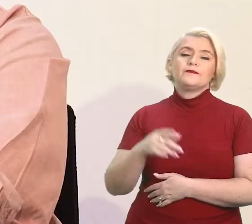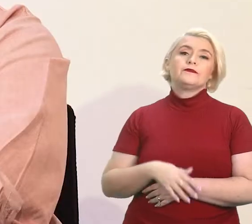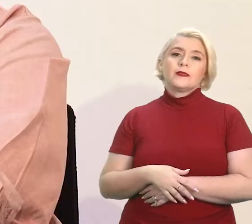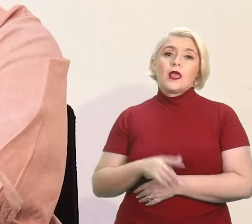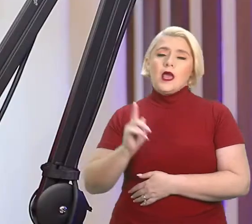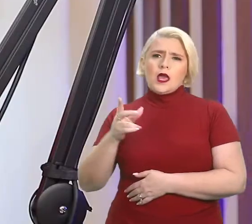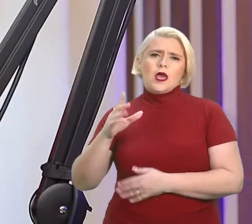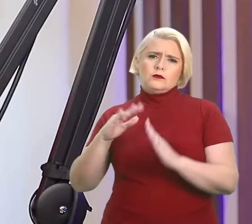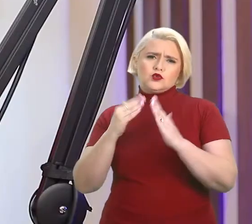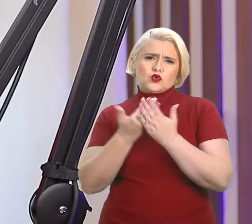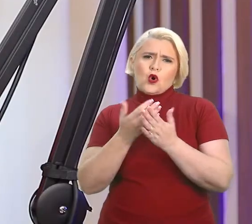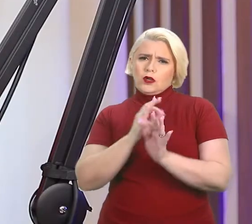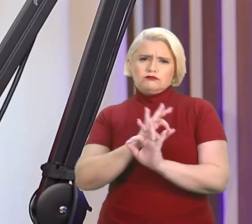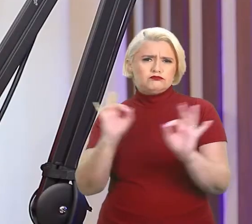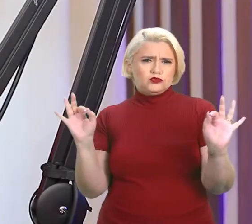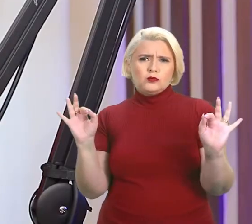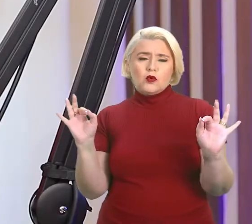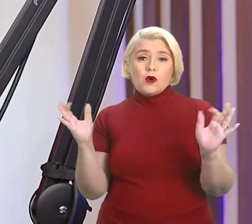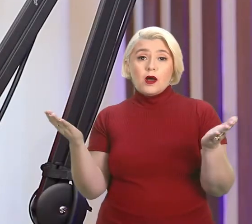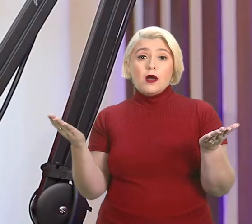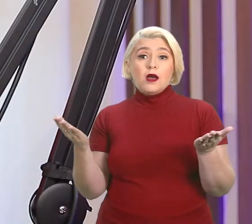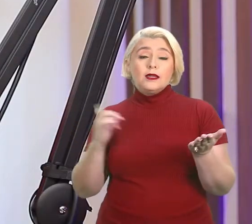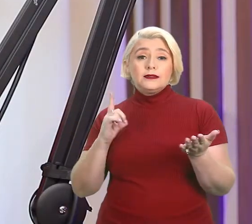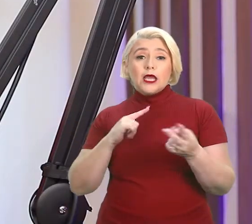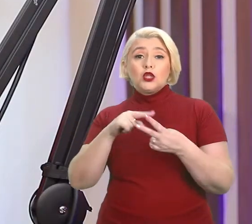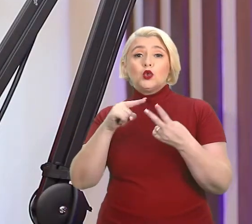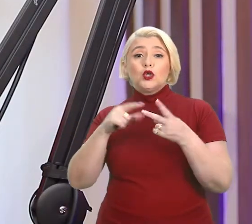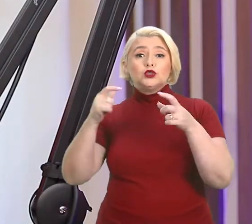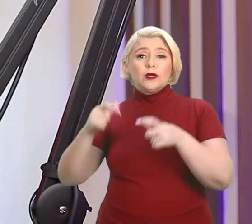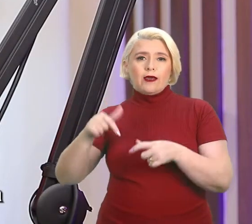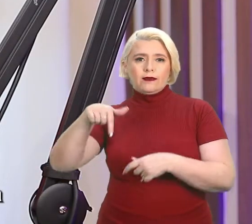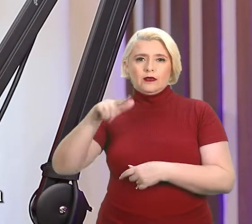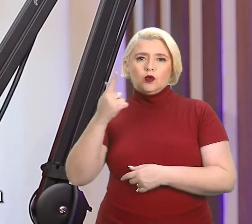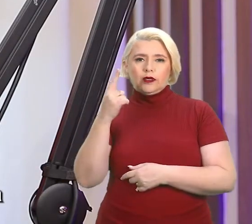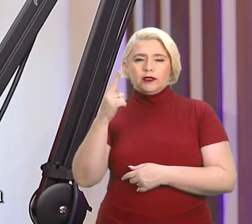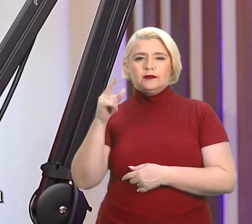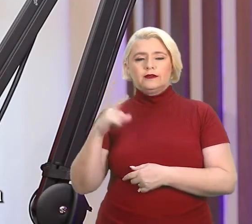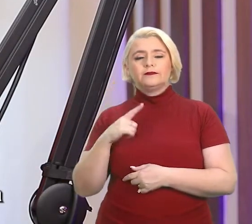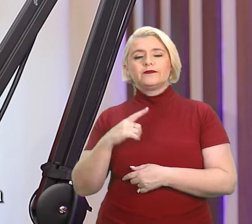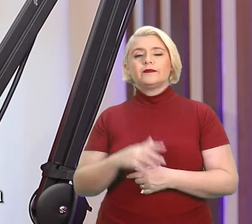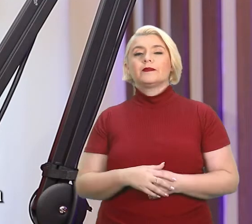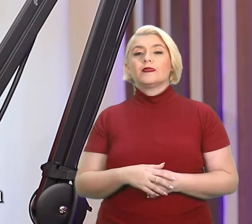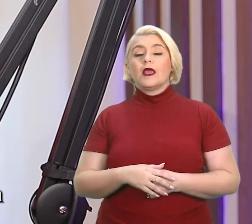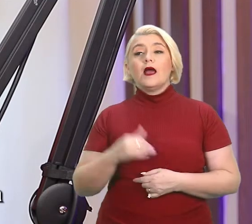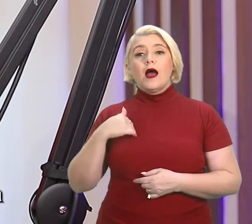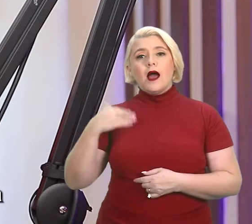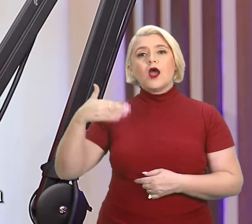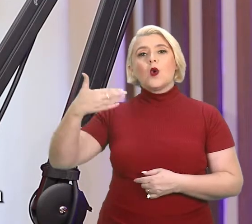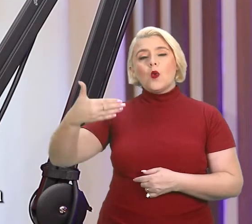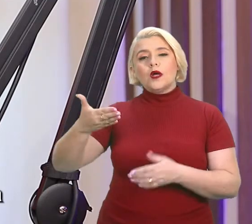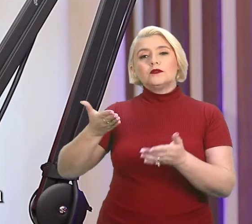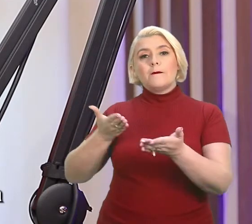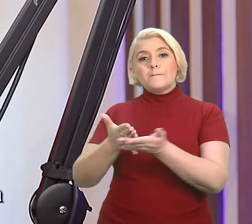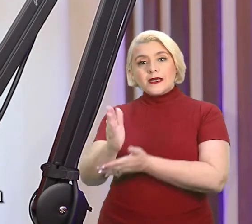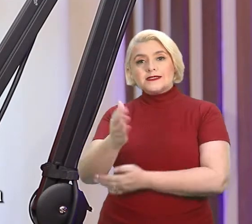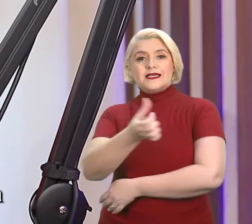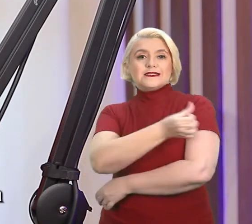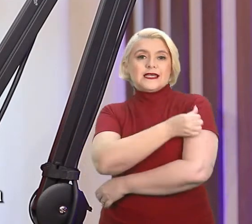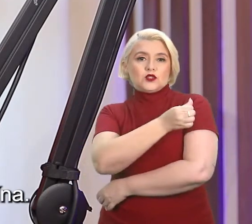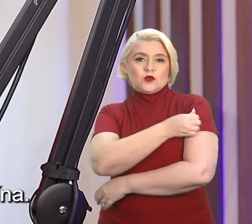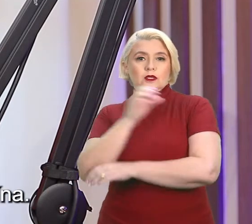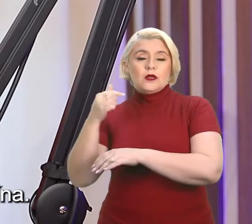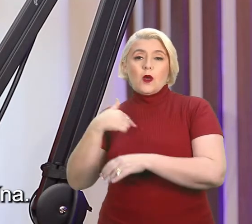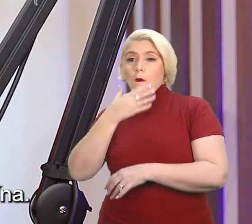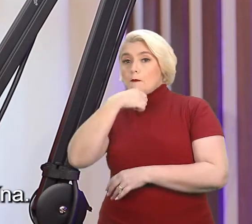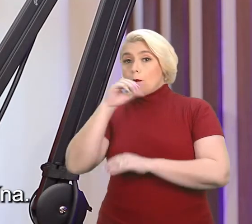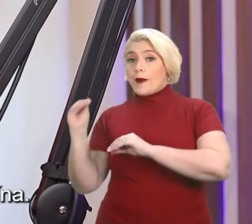Muito. Agora eles têm 2 unidades aqui em Goiânia. E aí, quando eu passei para o 6º ano, meu pai mudou daqui de